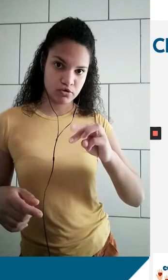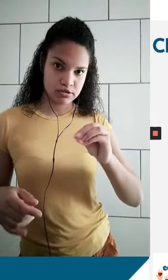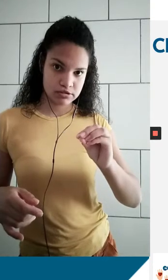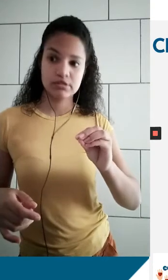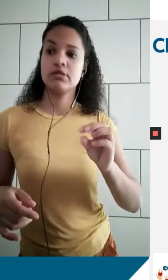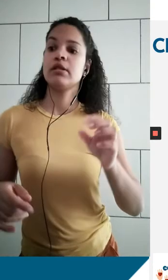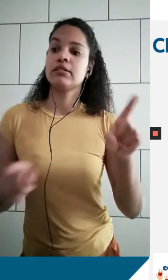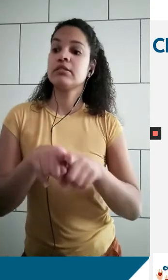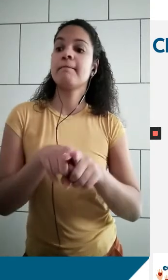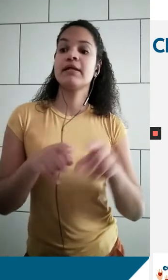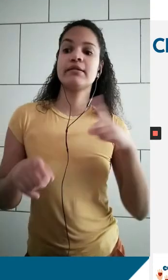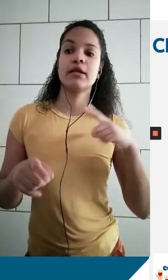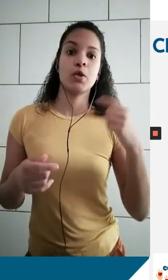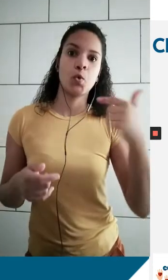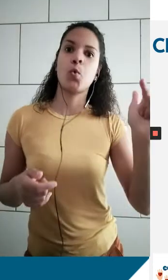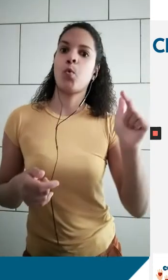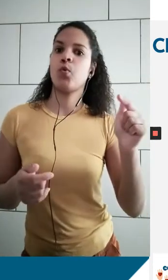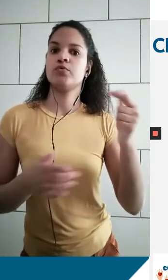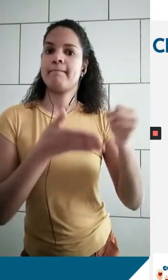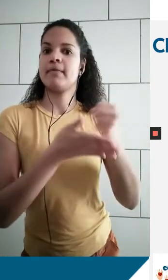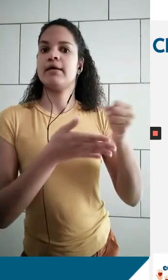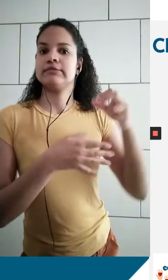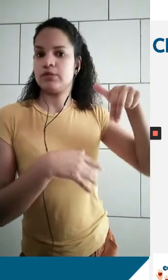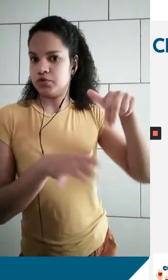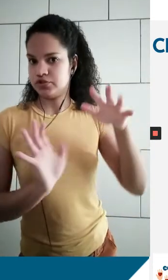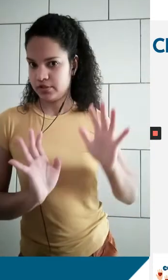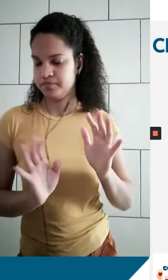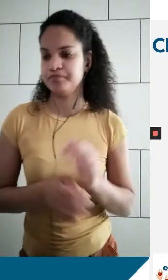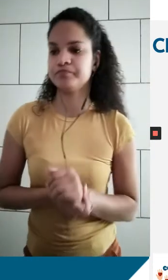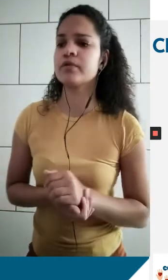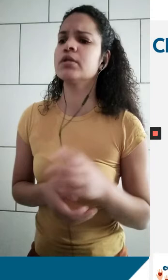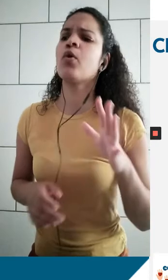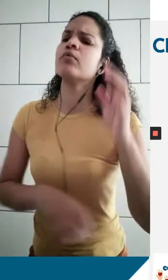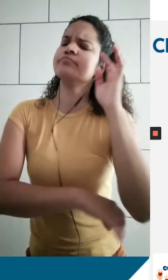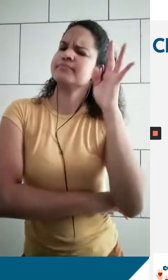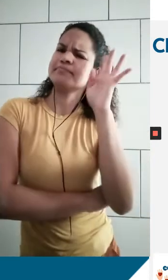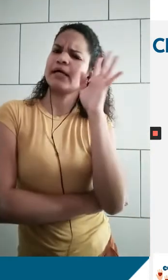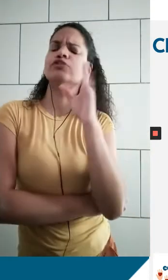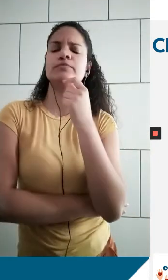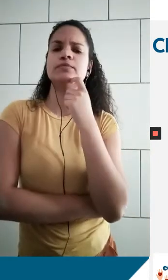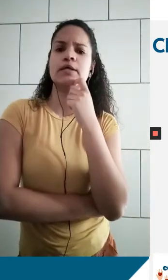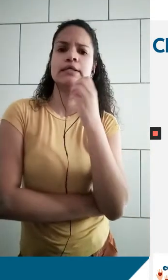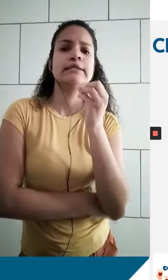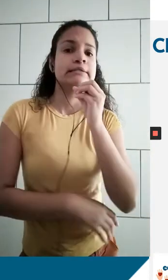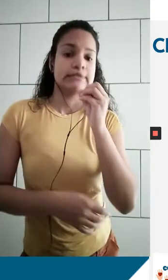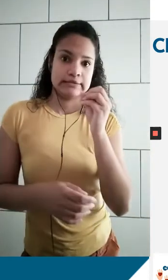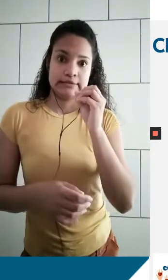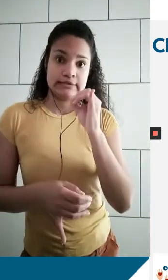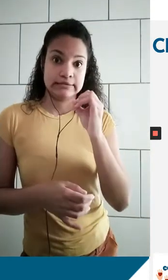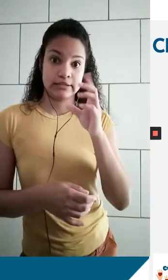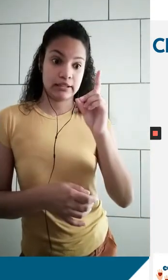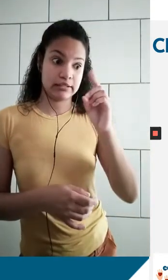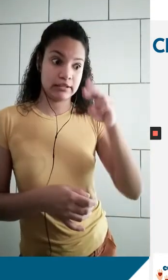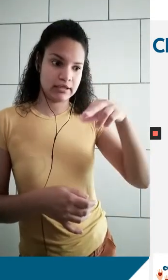base nitrogenada diferente em relação ao RNA. Então, o que a gente consegue imaginar? Se a gente imaginar que a